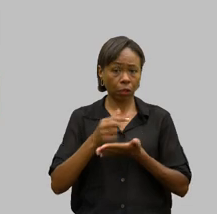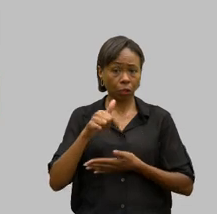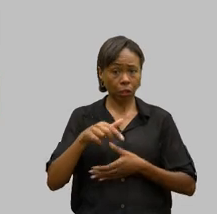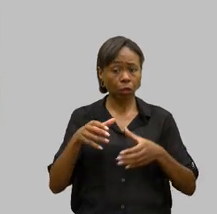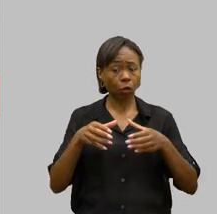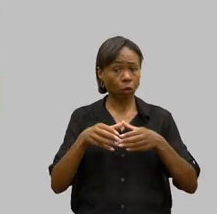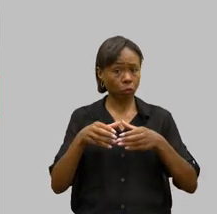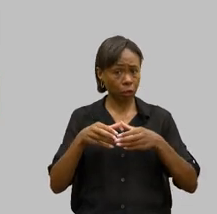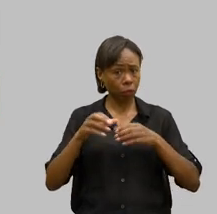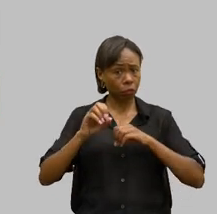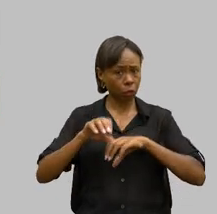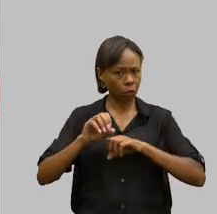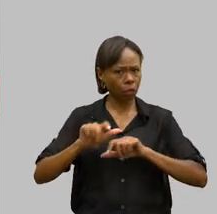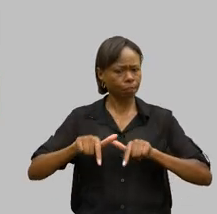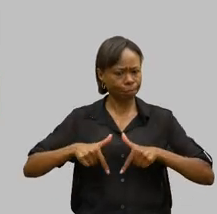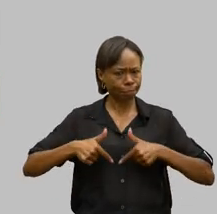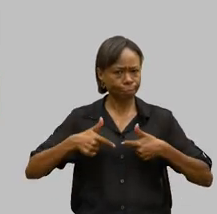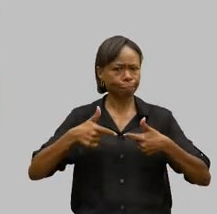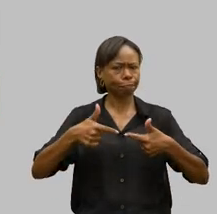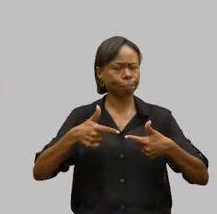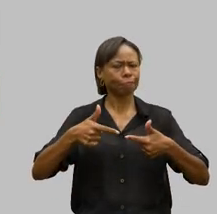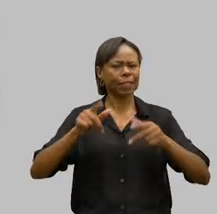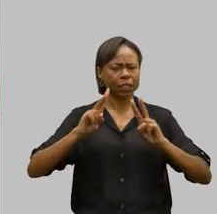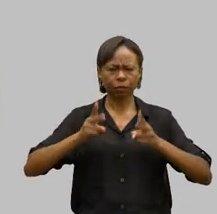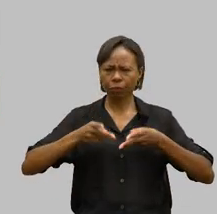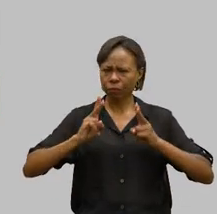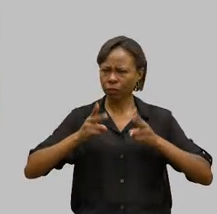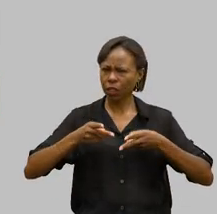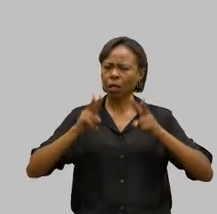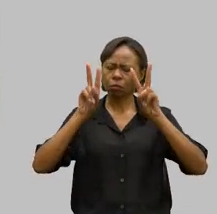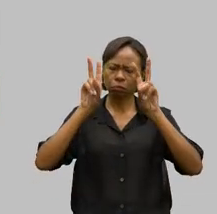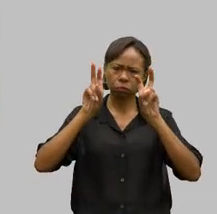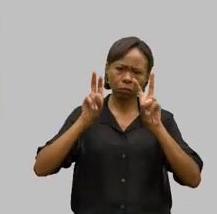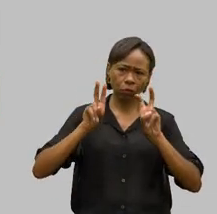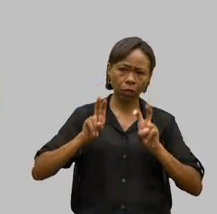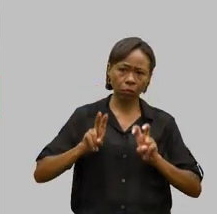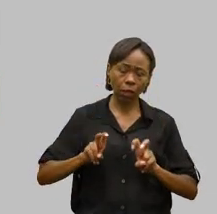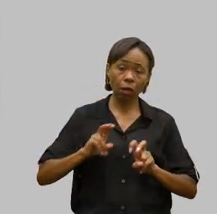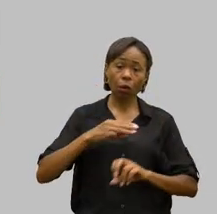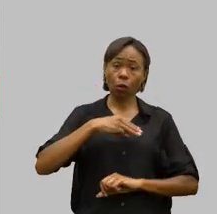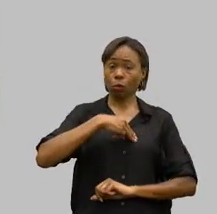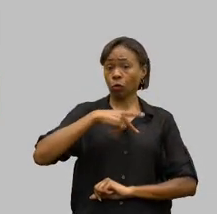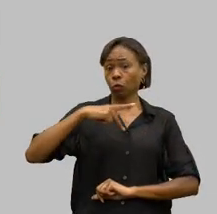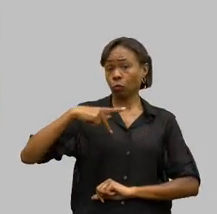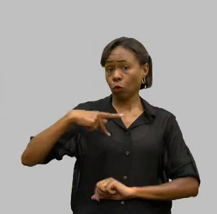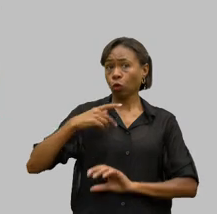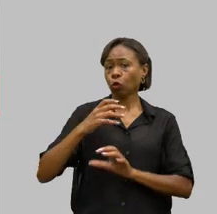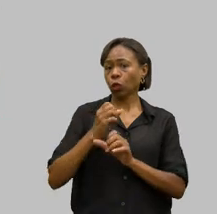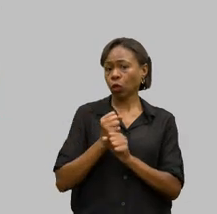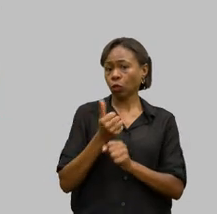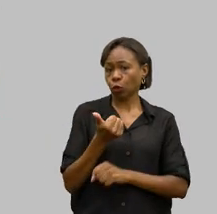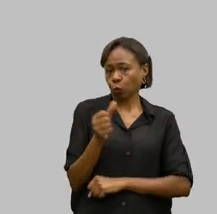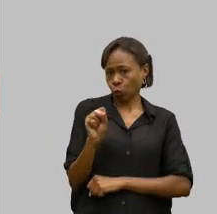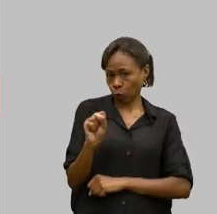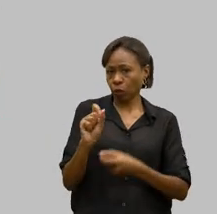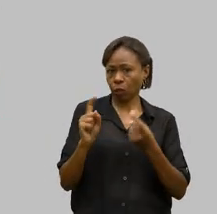de educação sempre bastante atuante, com todos os temas, sem a poder discutir. O Ministério Público já realizamos 18 reuniões,